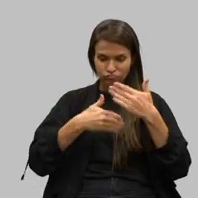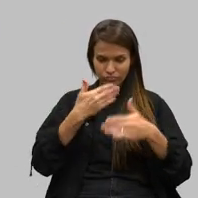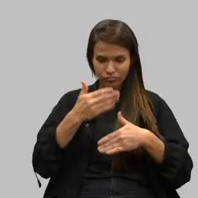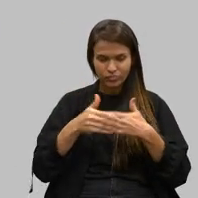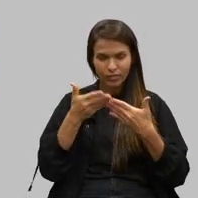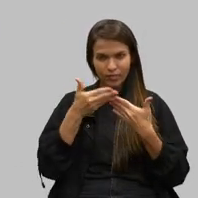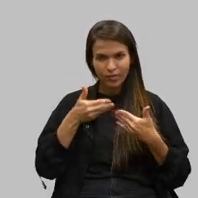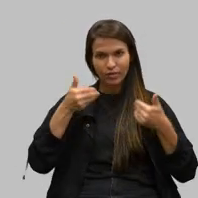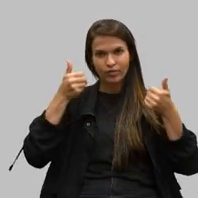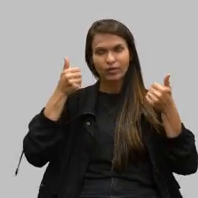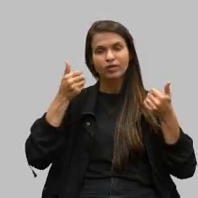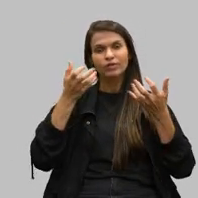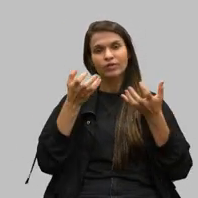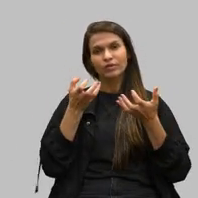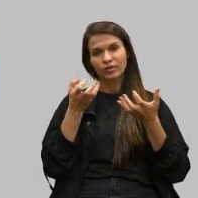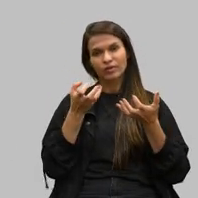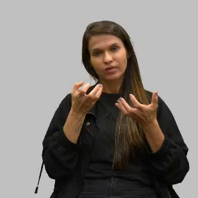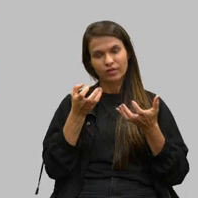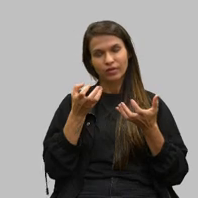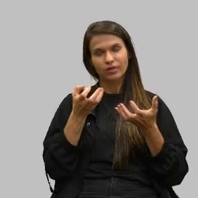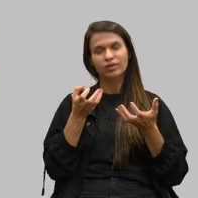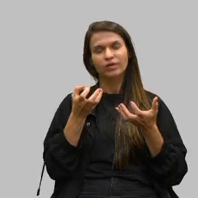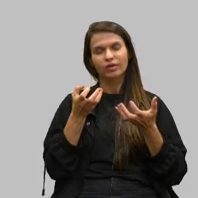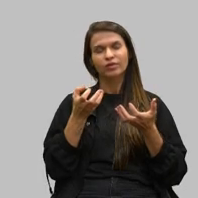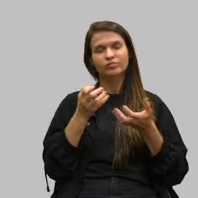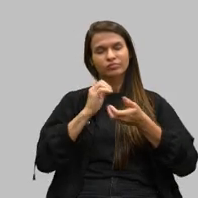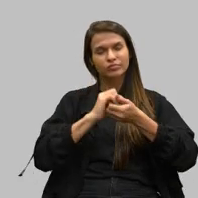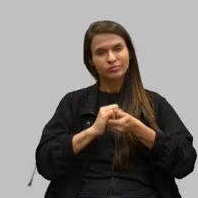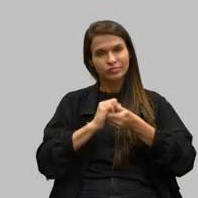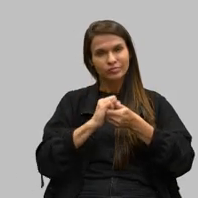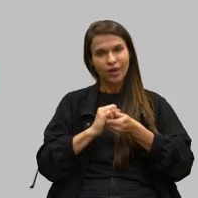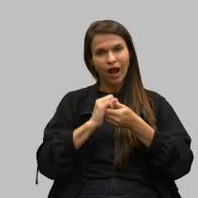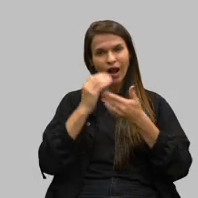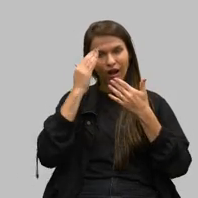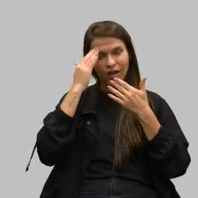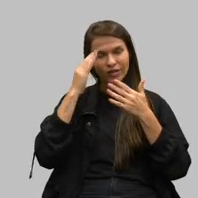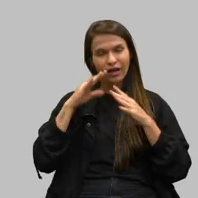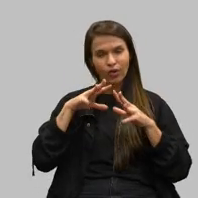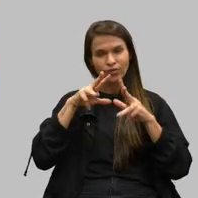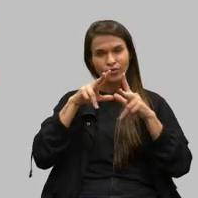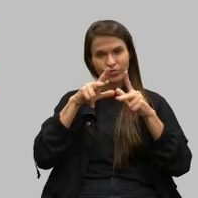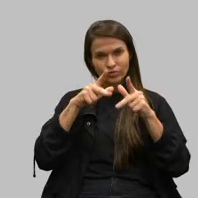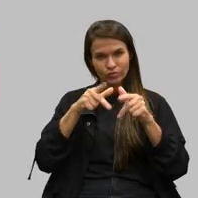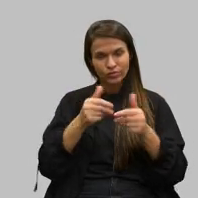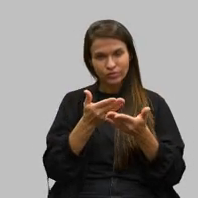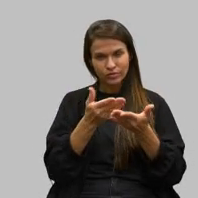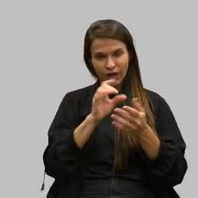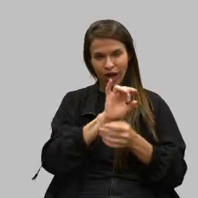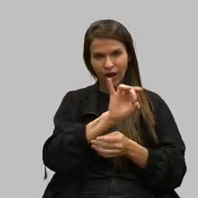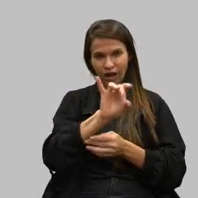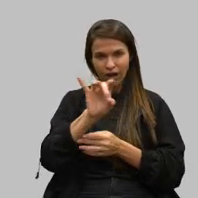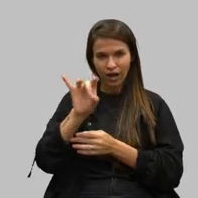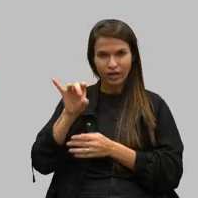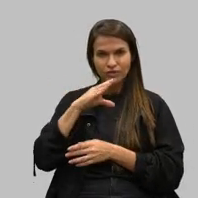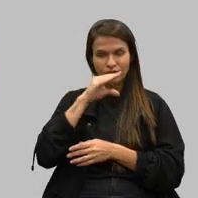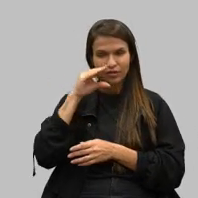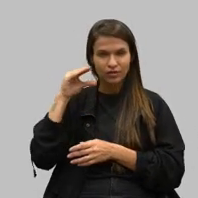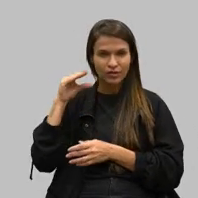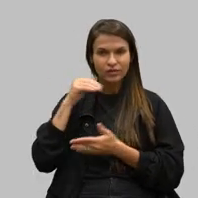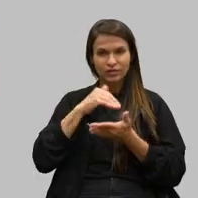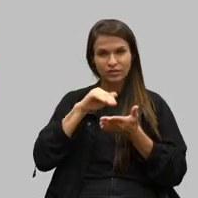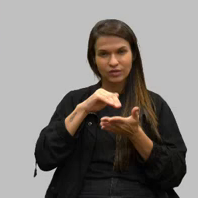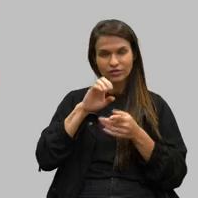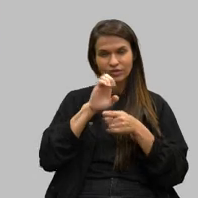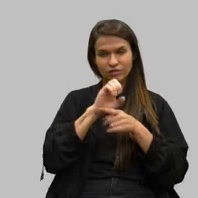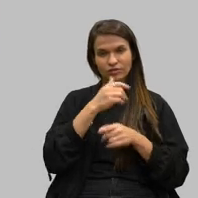melhorando, então queria estender cada um dos elogios que eu recebi hoje aqui a cada um dos servidores da Secretaria Estadual